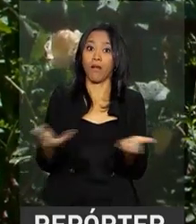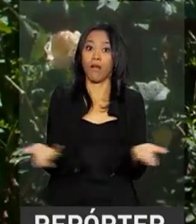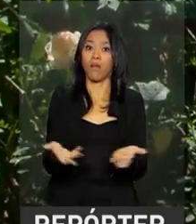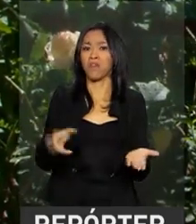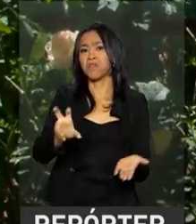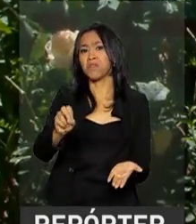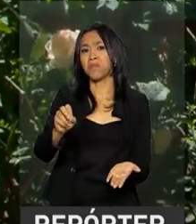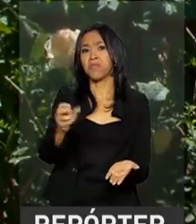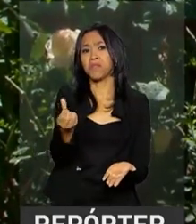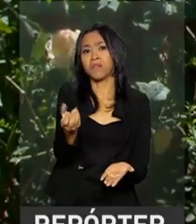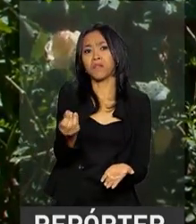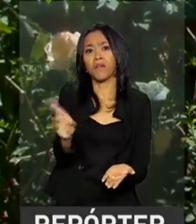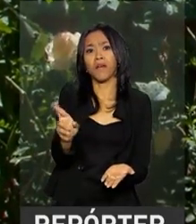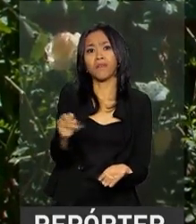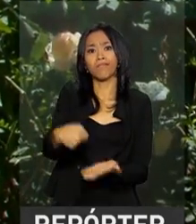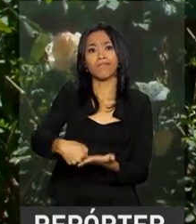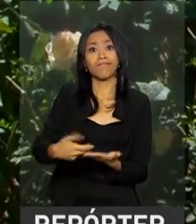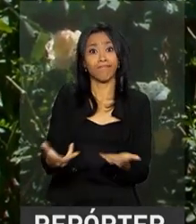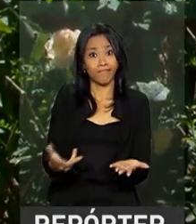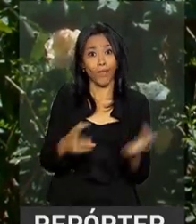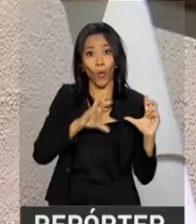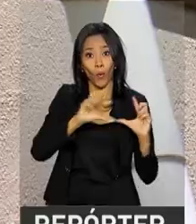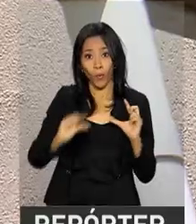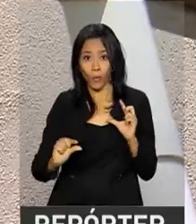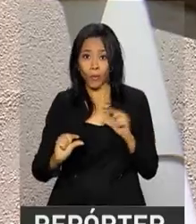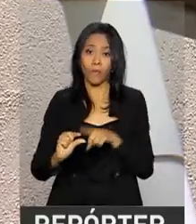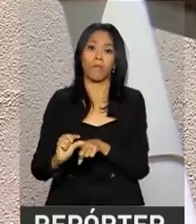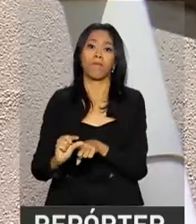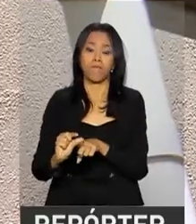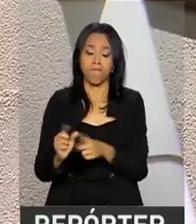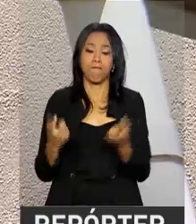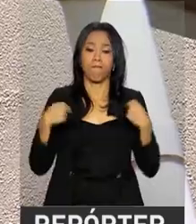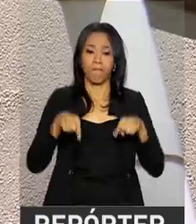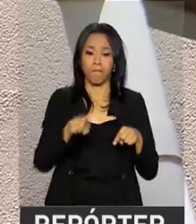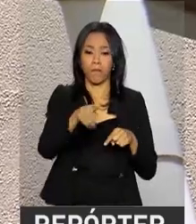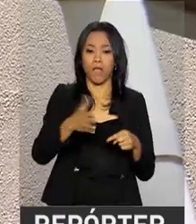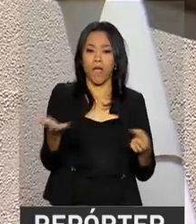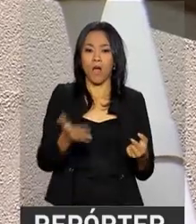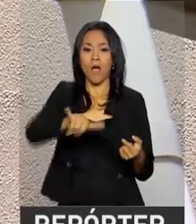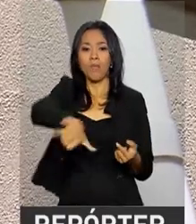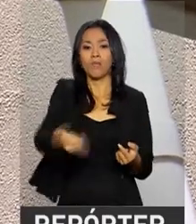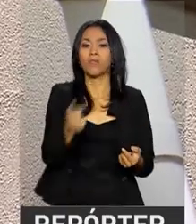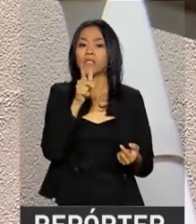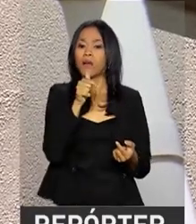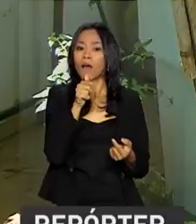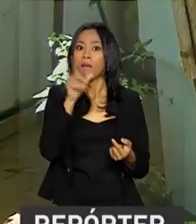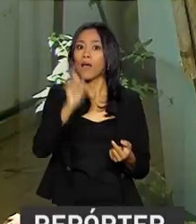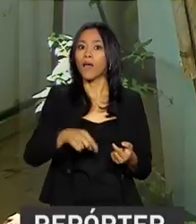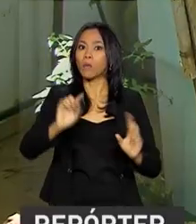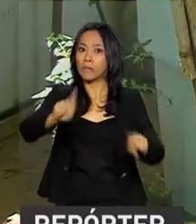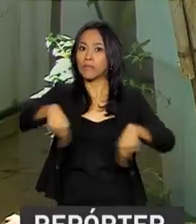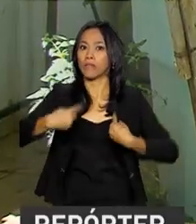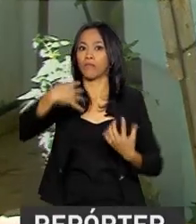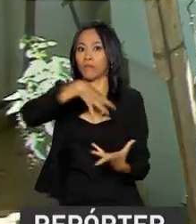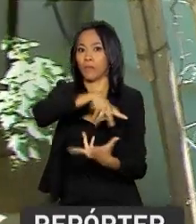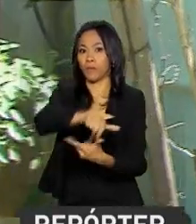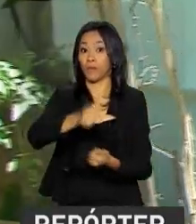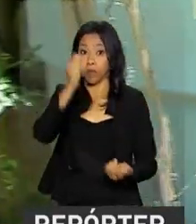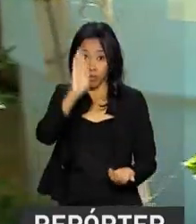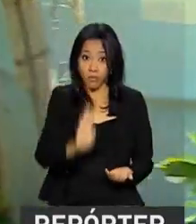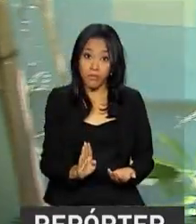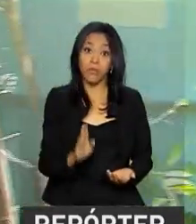50 a 60 reais cada mesmo o reaproveitamento de água é um desafio mundial e no caso do brasil